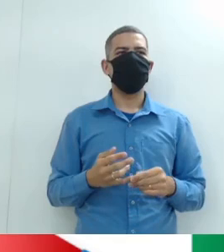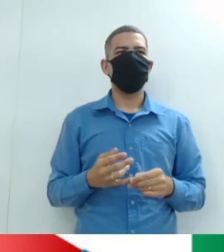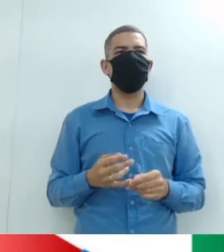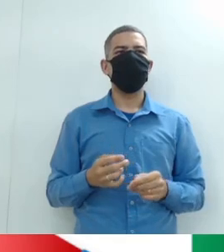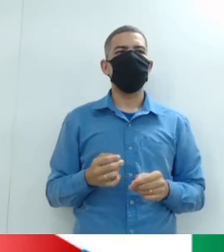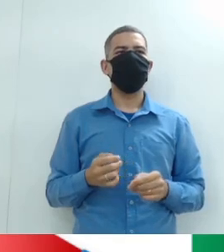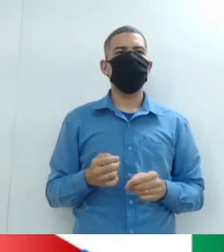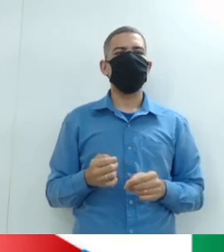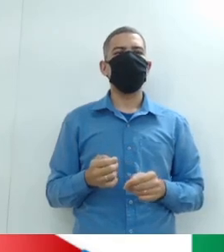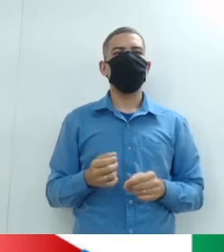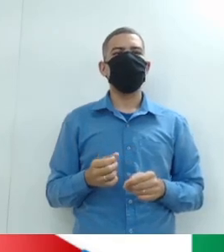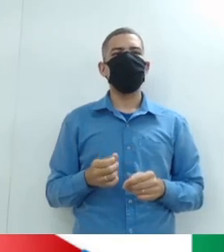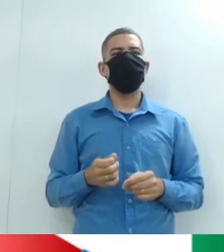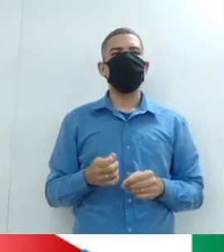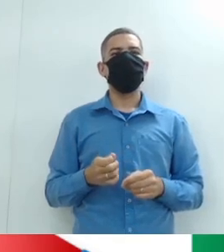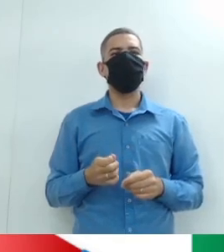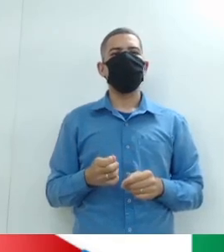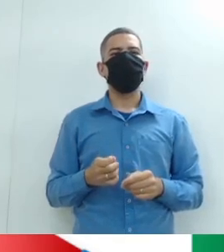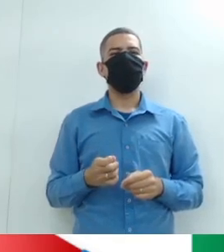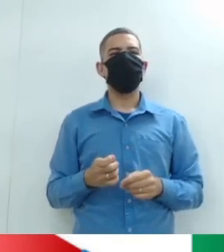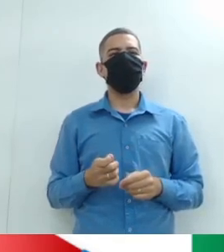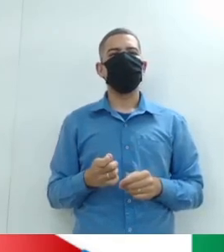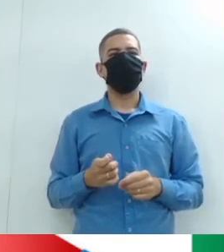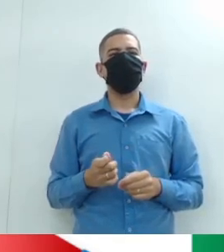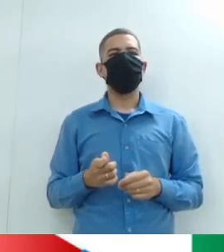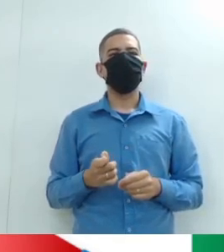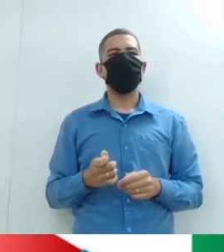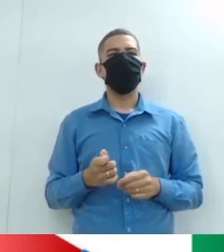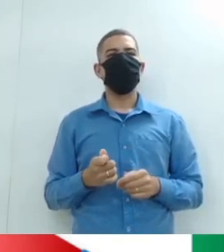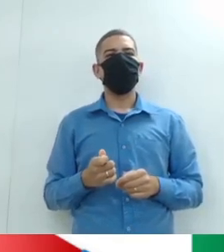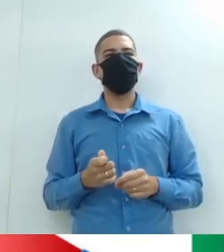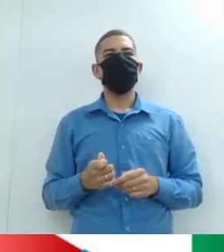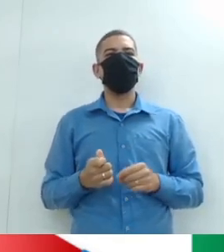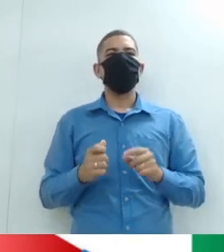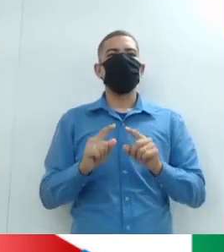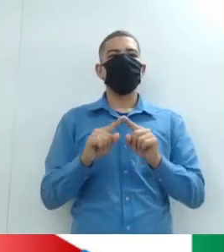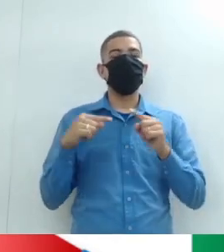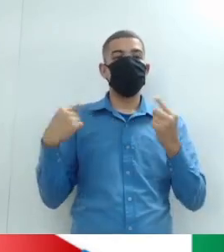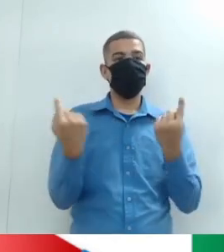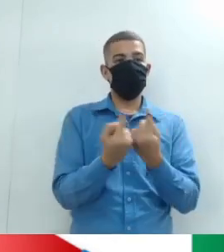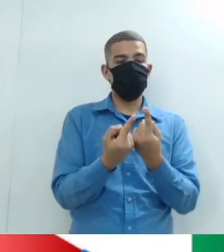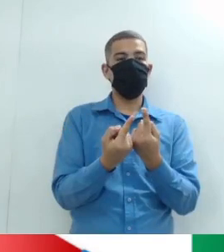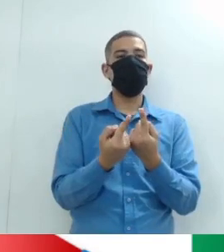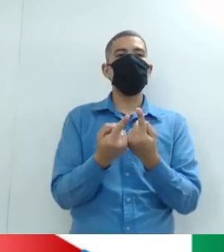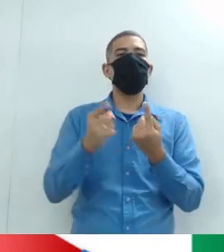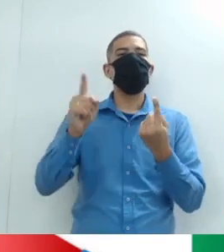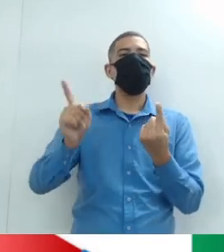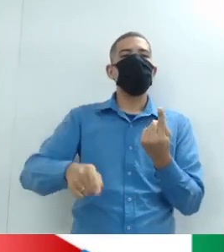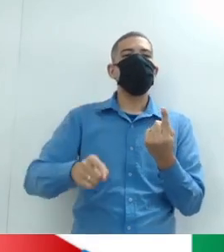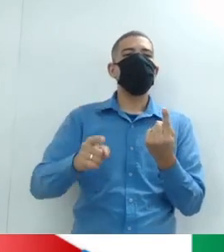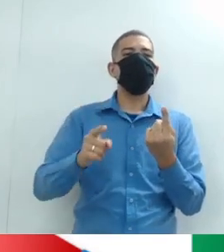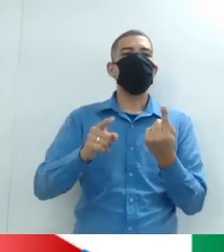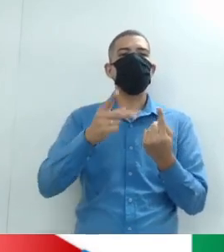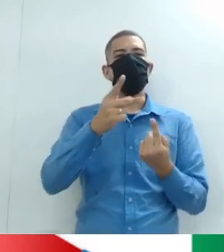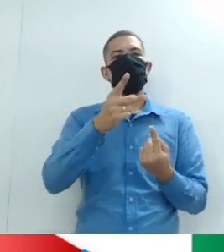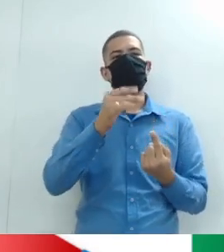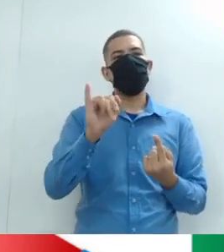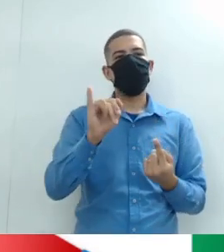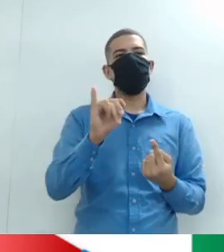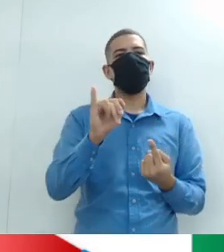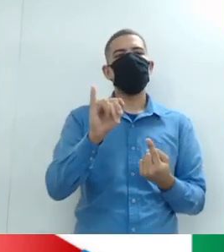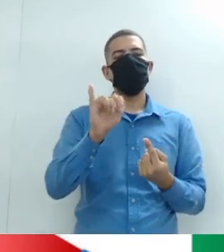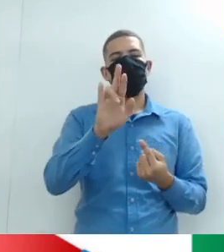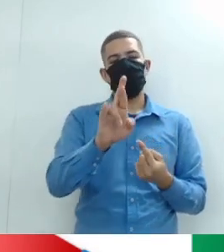círculo que a gente vai, né? A área do círculo, na verdade, circunferência é o contorno. A área do círculo vai ser πr ao